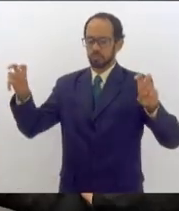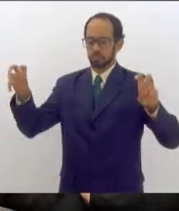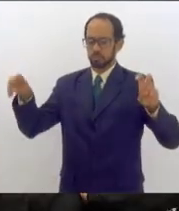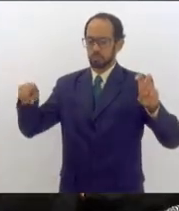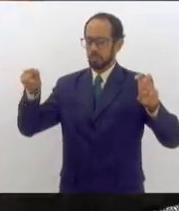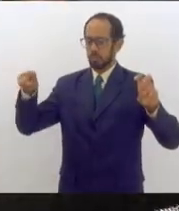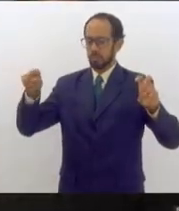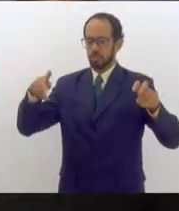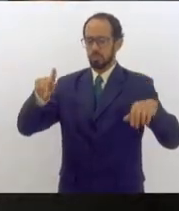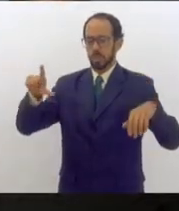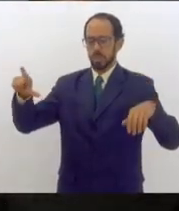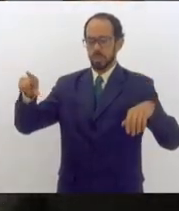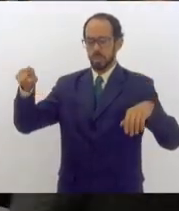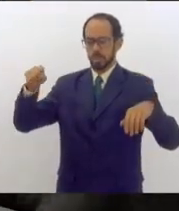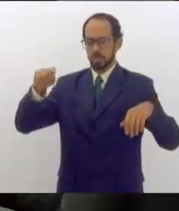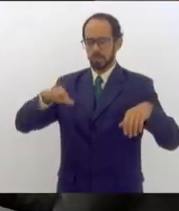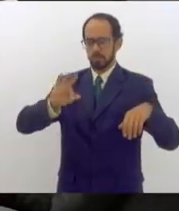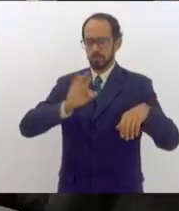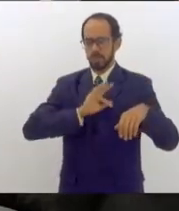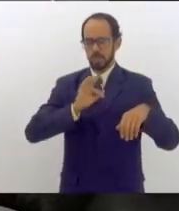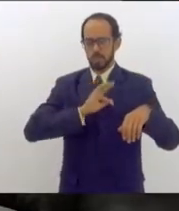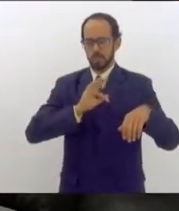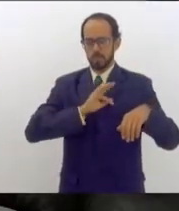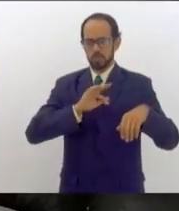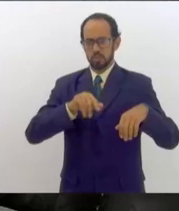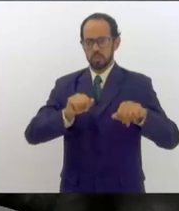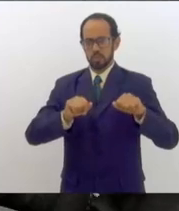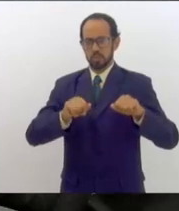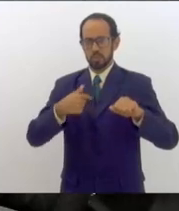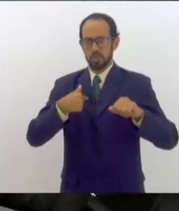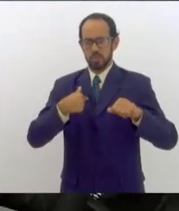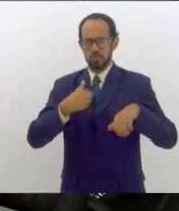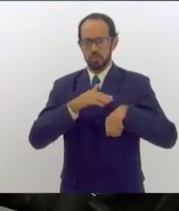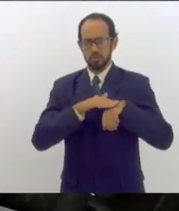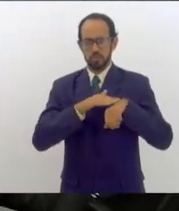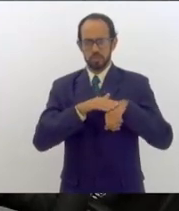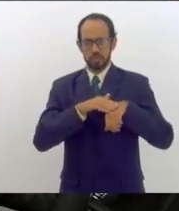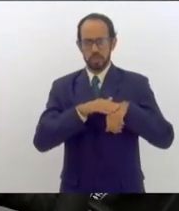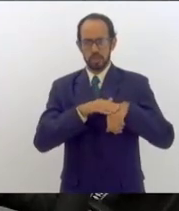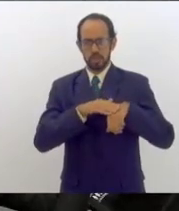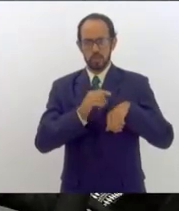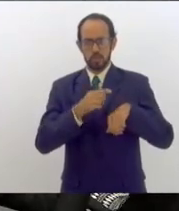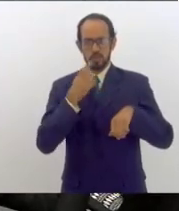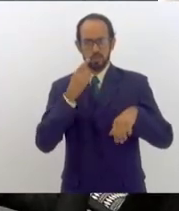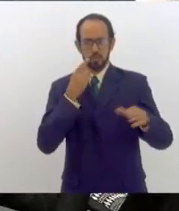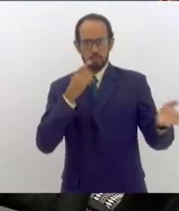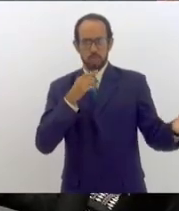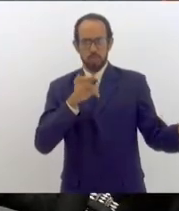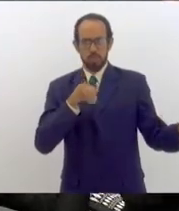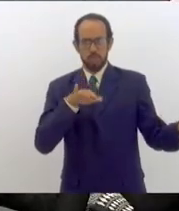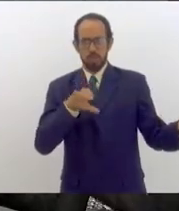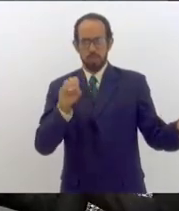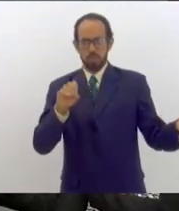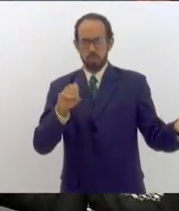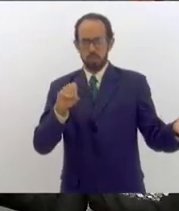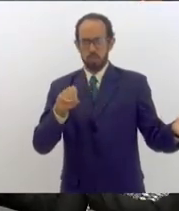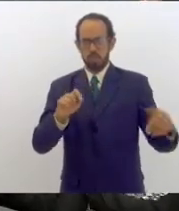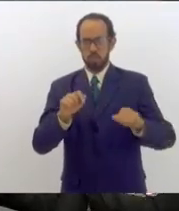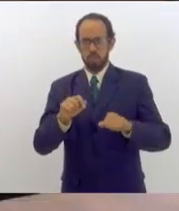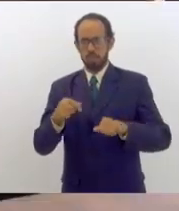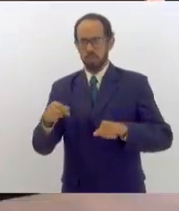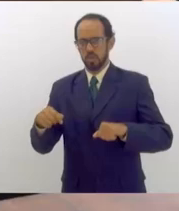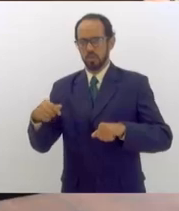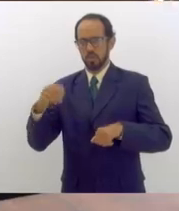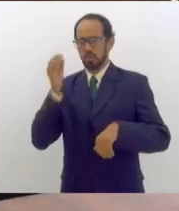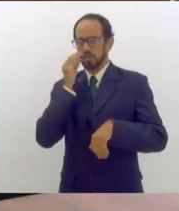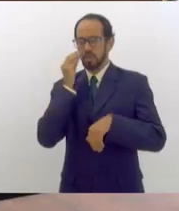ao projeto do deputada Marta Rocha é que eu fui conversar com deputado Fábio Silva eu ia falar com